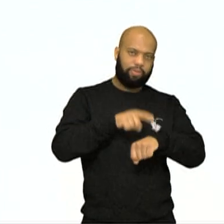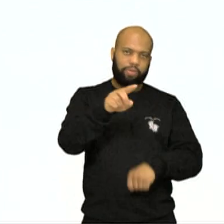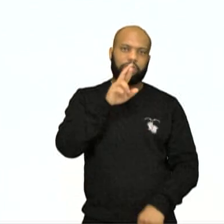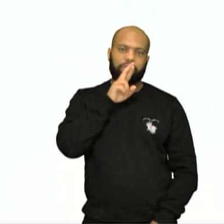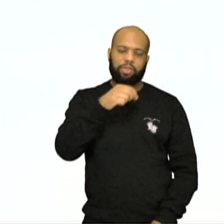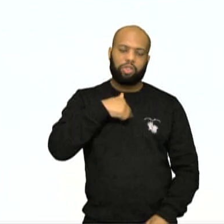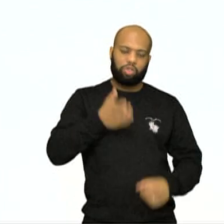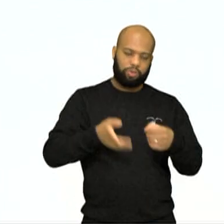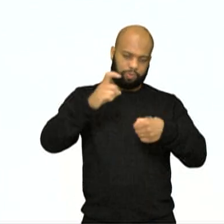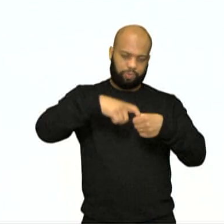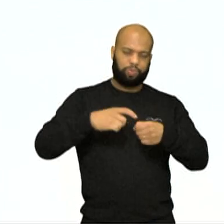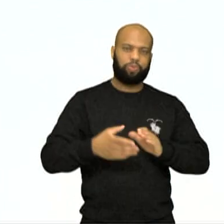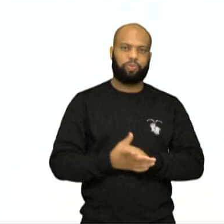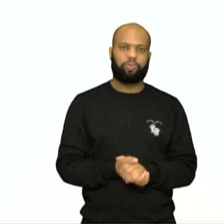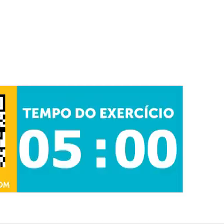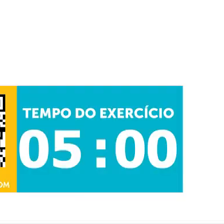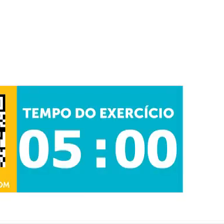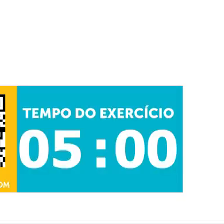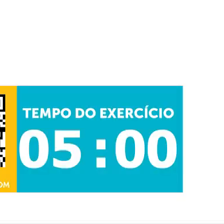resposta dessa questão. A gente já volta.